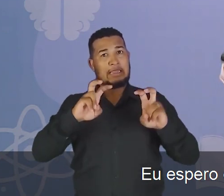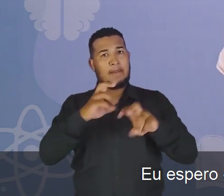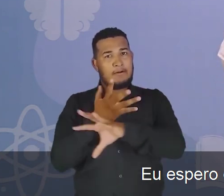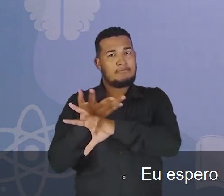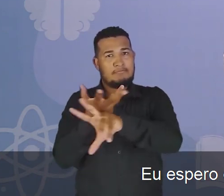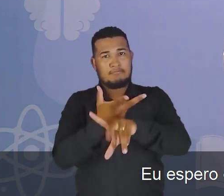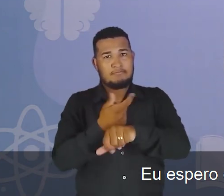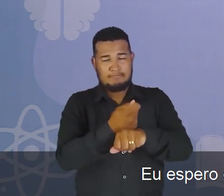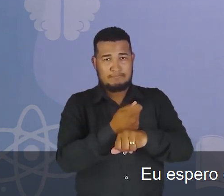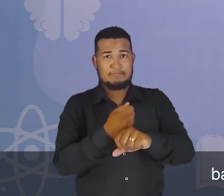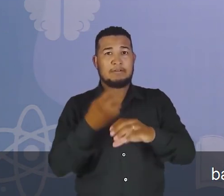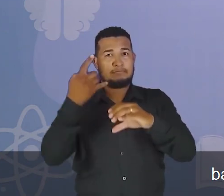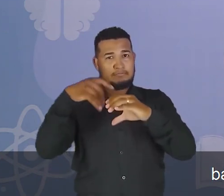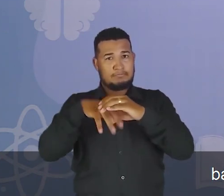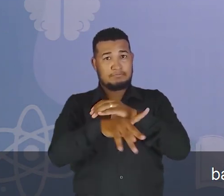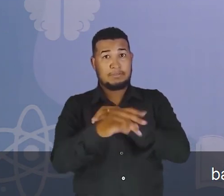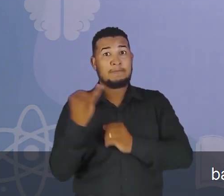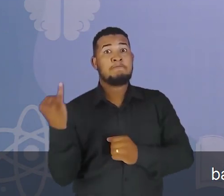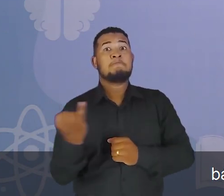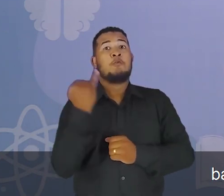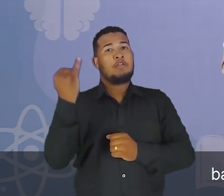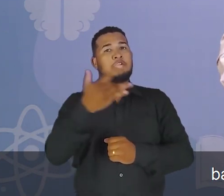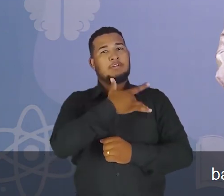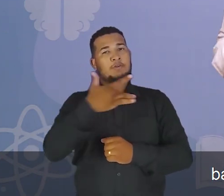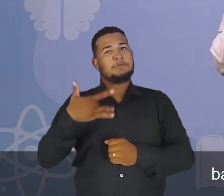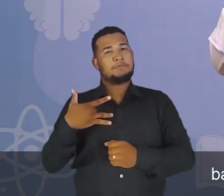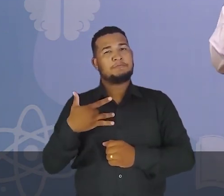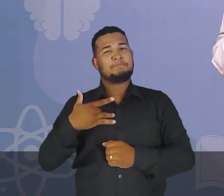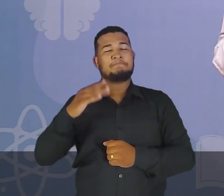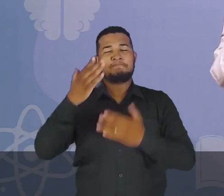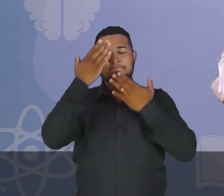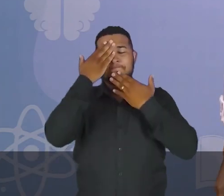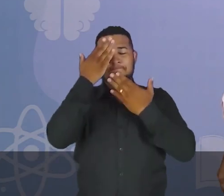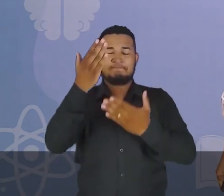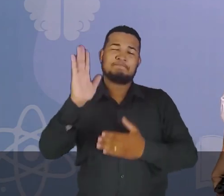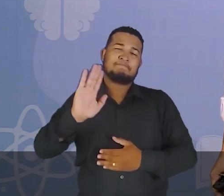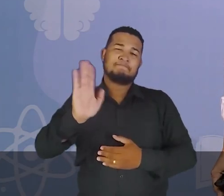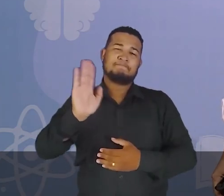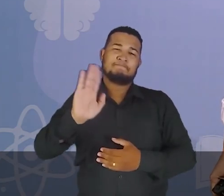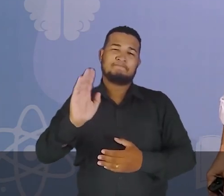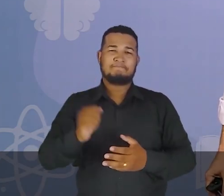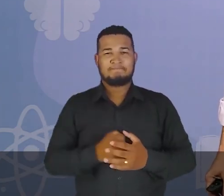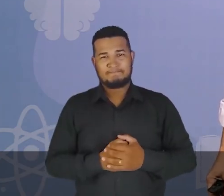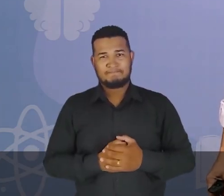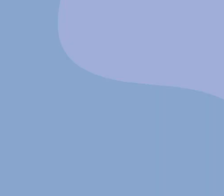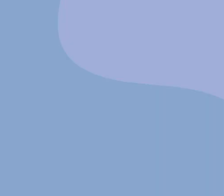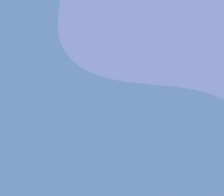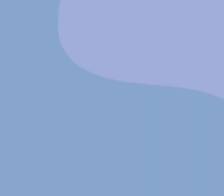integrador, saneamento básico, muito importante para a nossa saúde, tá bom? Obrigado e até a próxima.